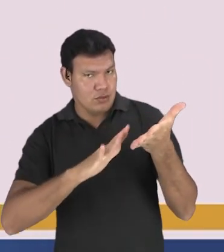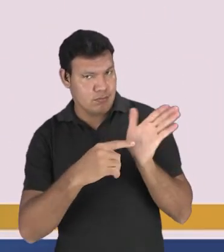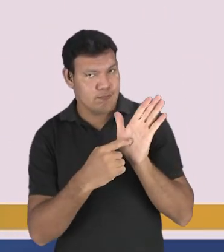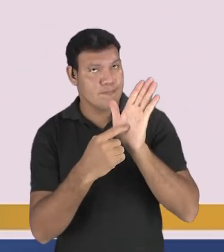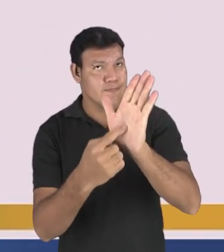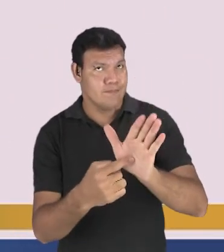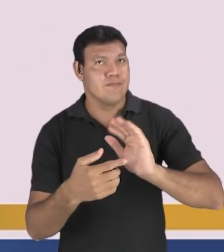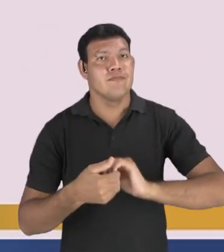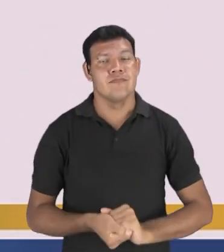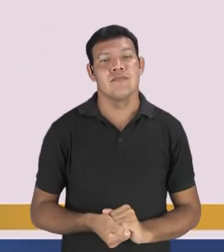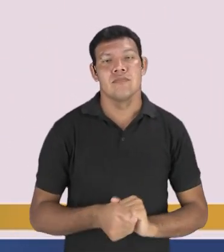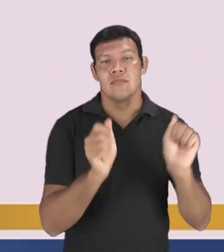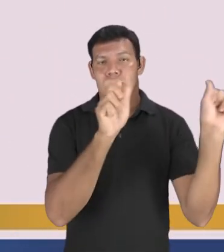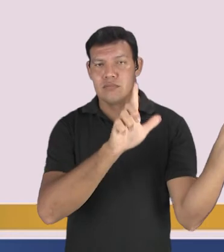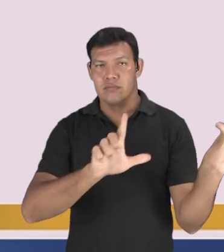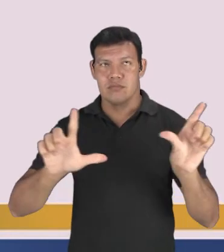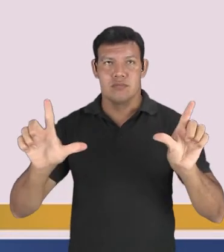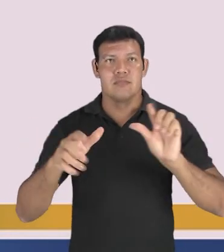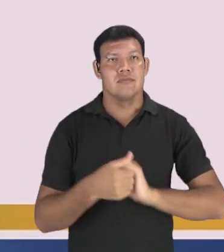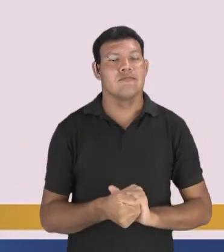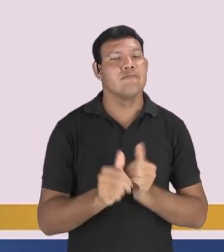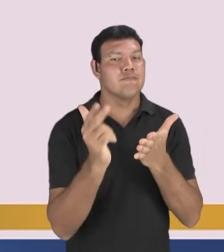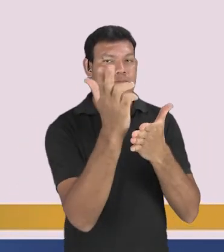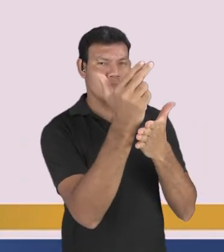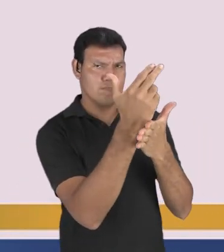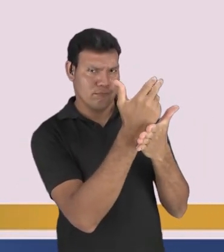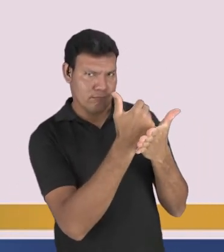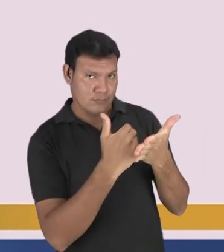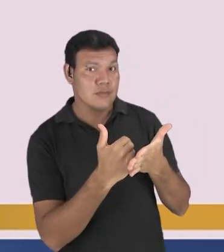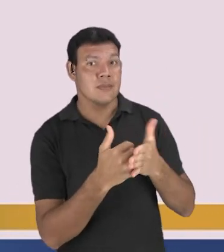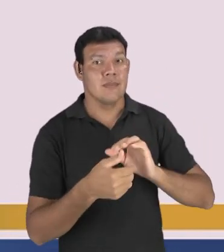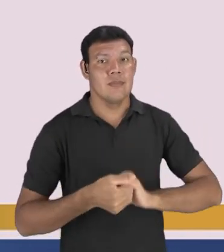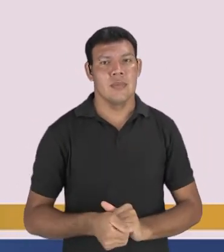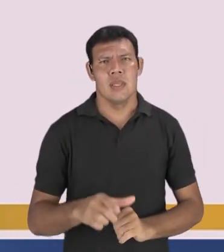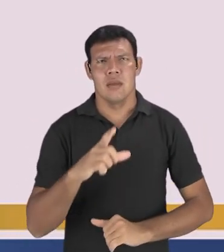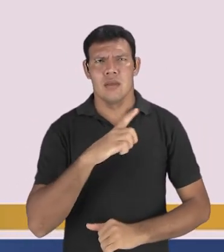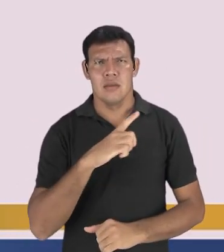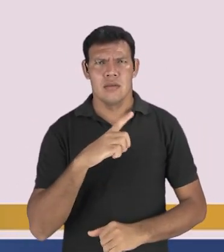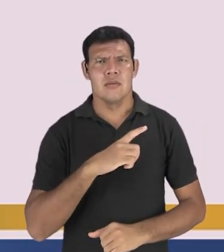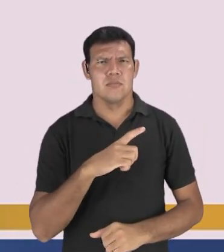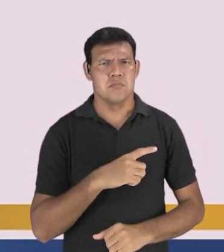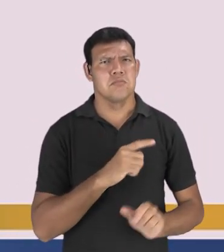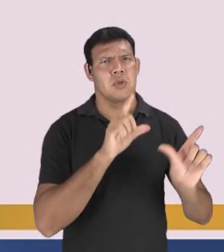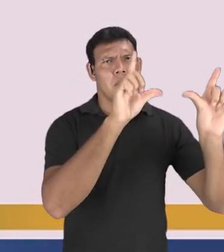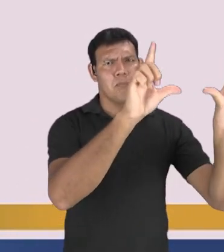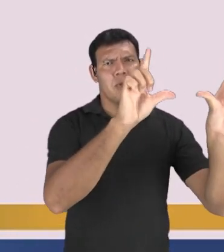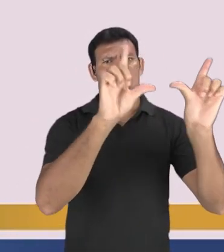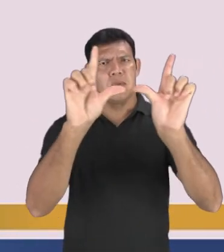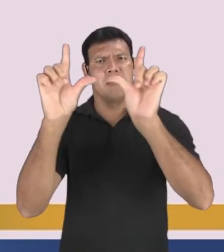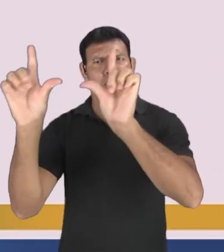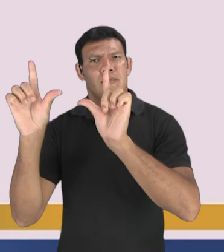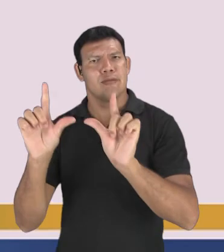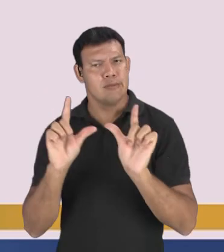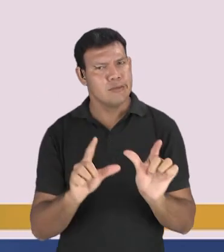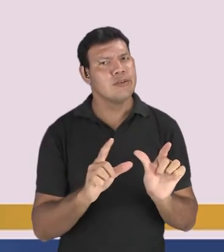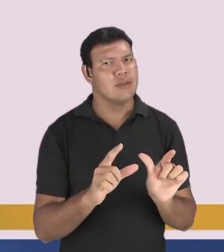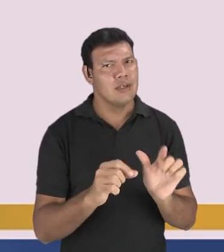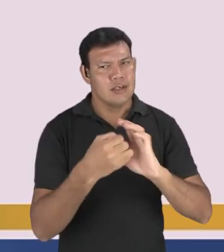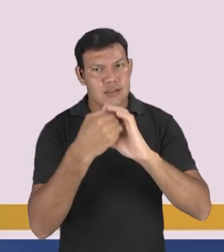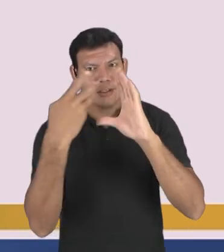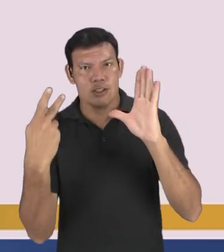padrão, gente, da pintura corporal, ele varia de acordo com o status, de acordo com o gênero,